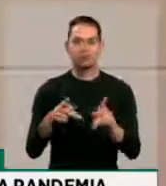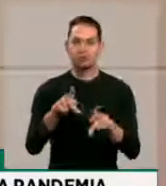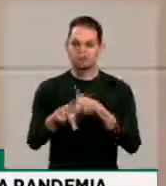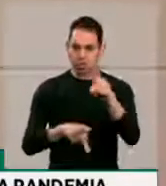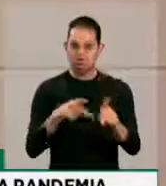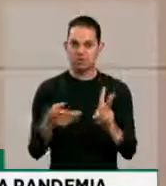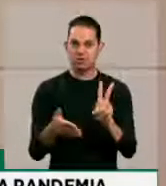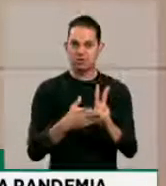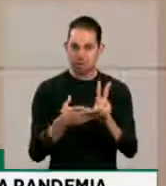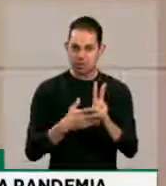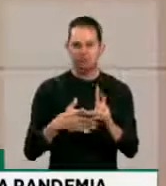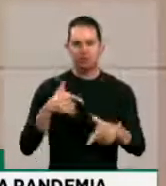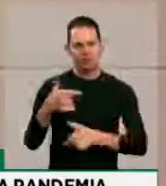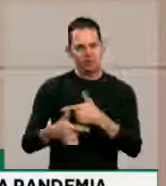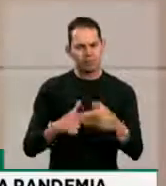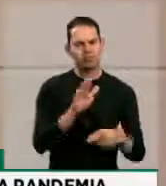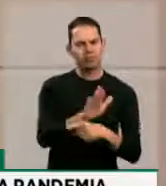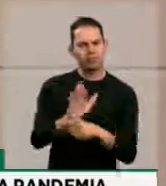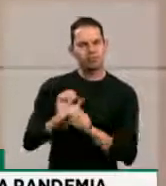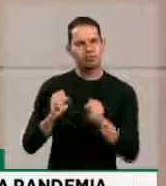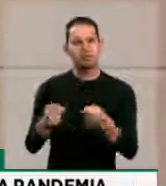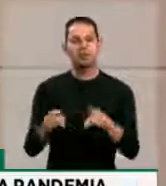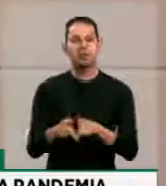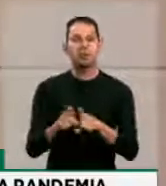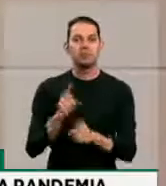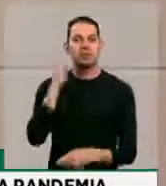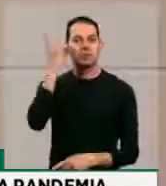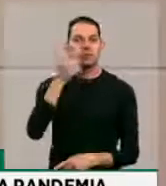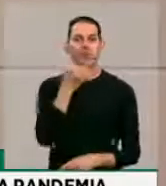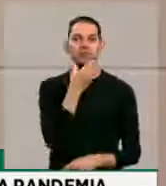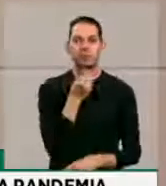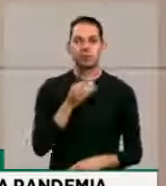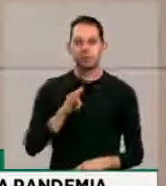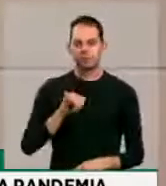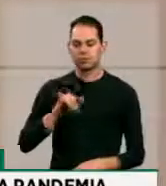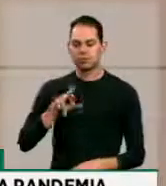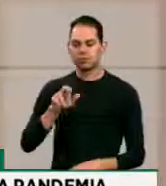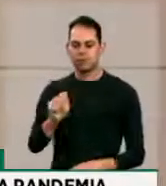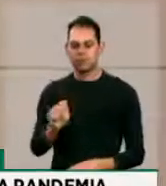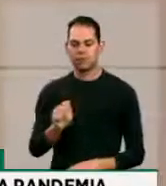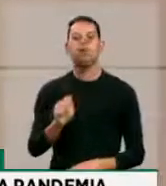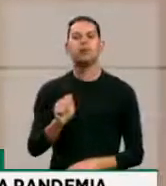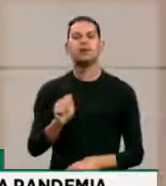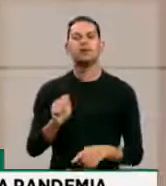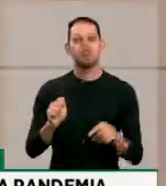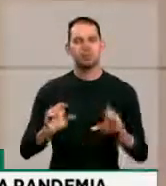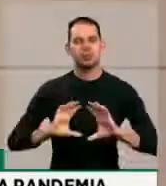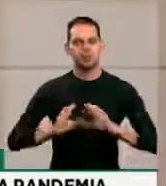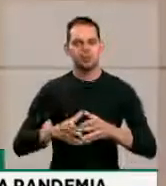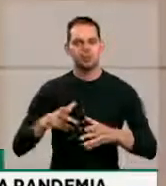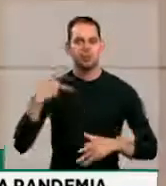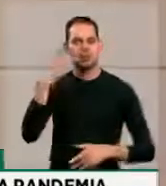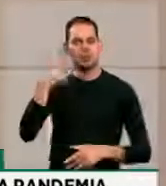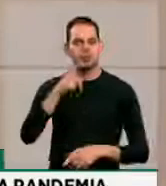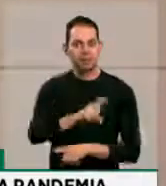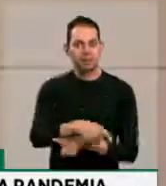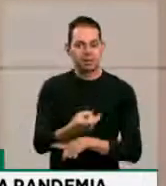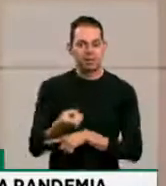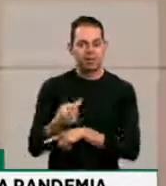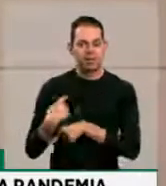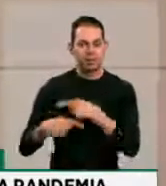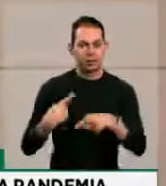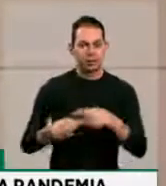mobilizando. O nosso deputado Bira do Pindaré, do PSB, também pela Frente Parlamentar Quilombola. O